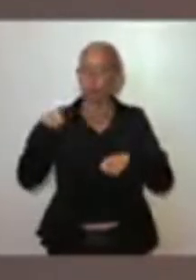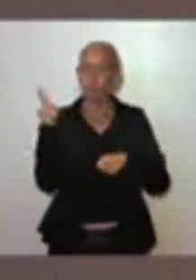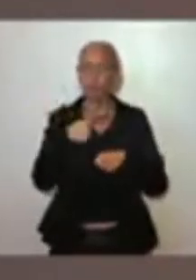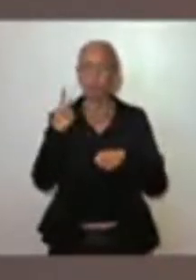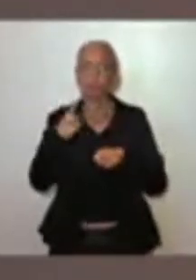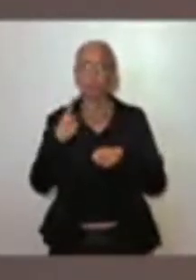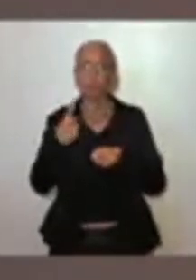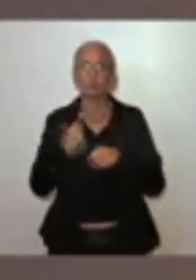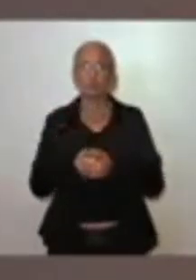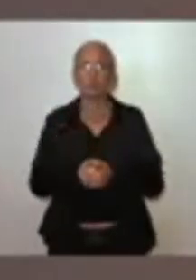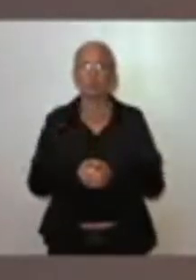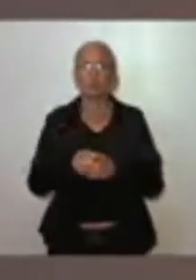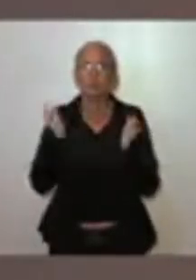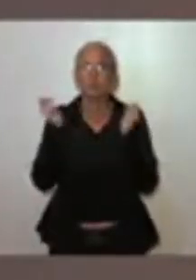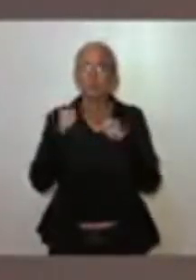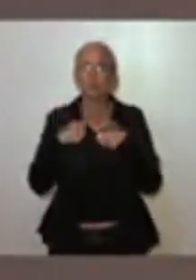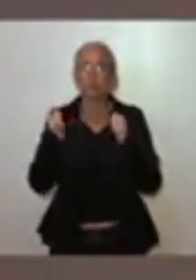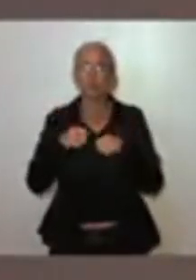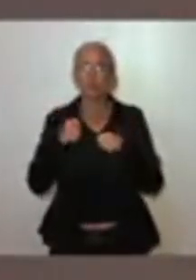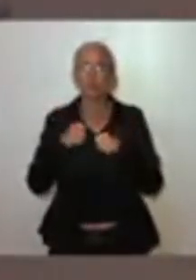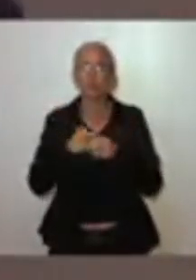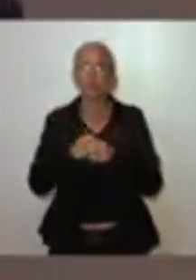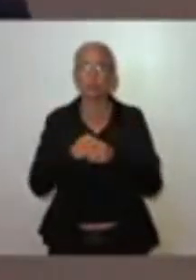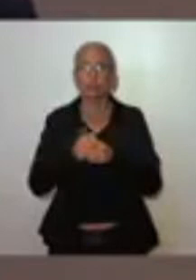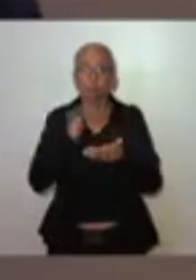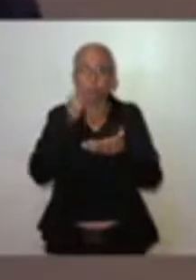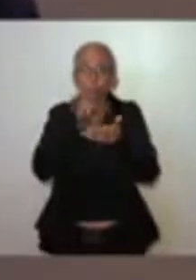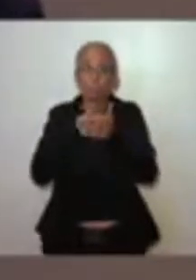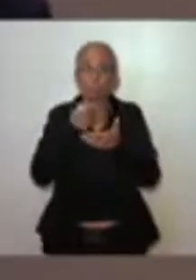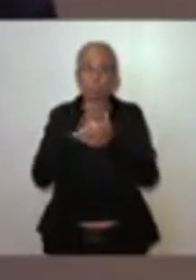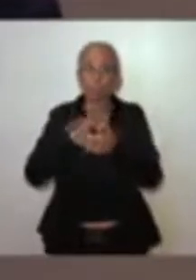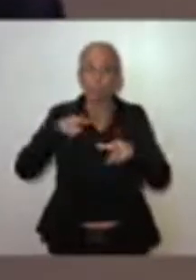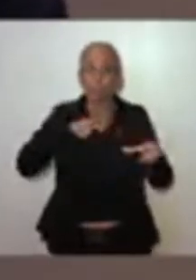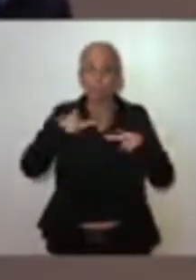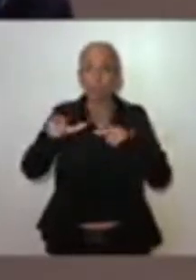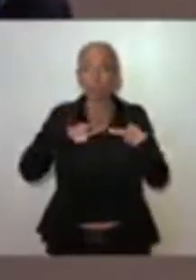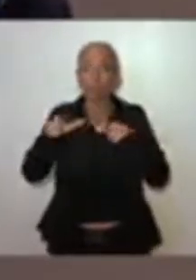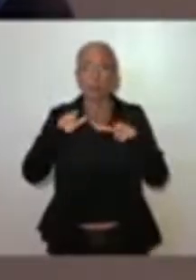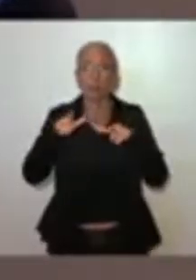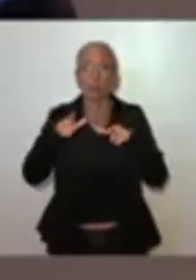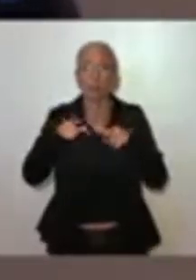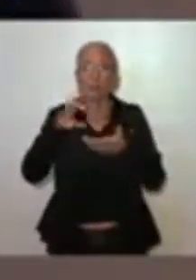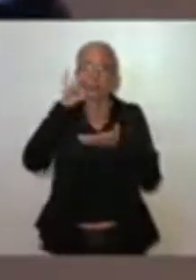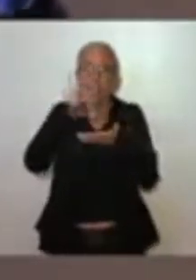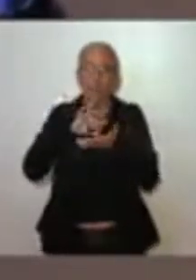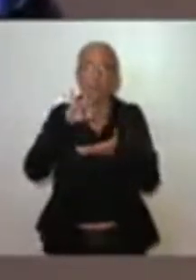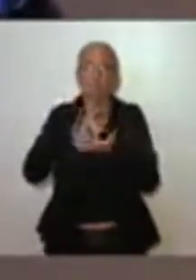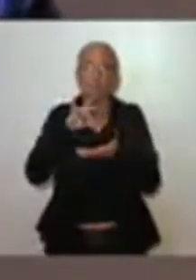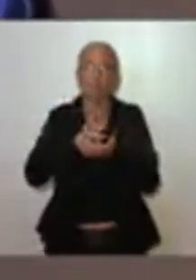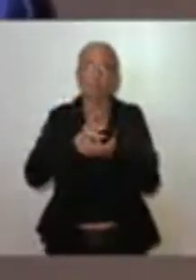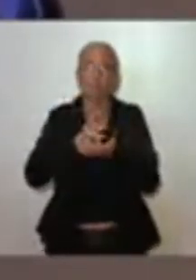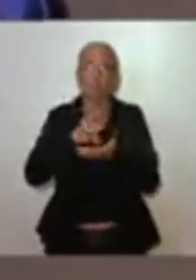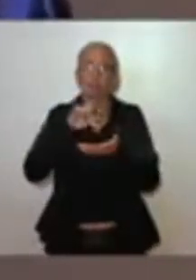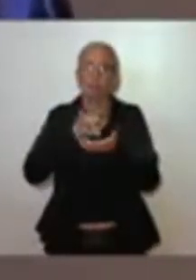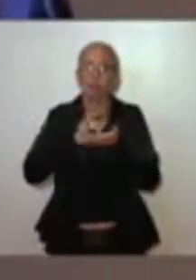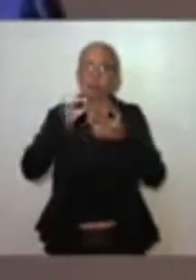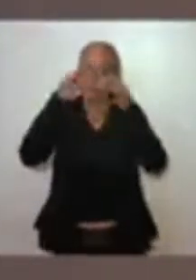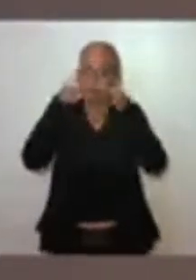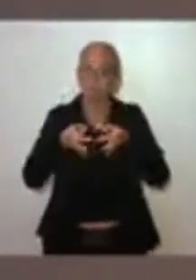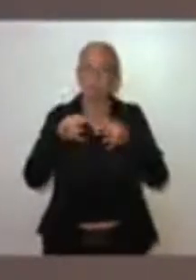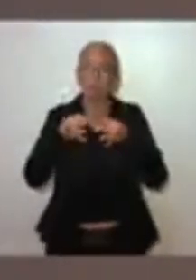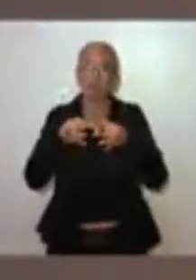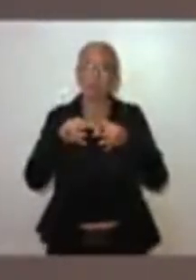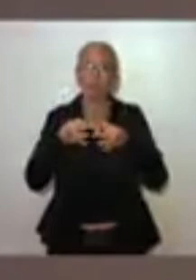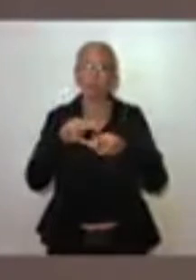estabelecer a obrigação de nós trabalharmos com os fatos objetivos com a verdade possível